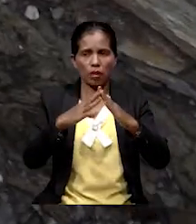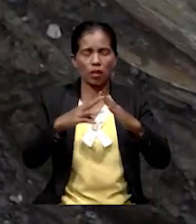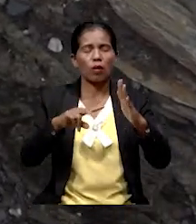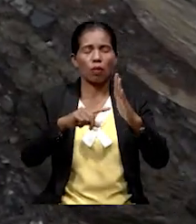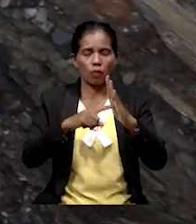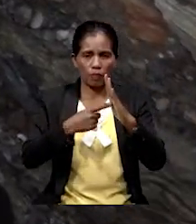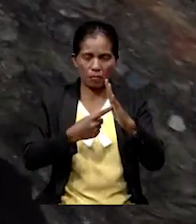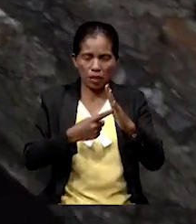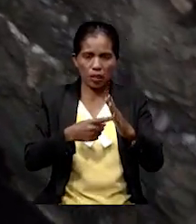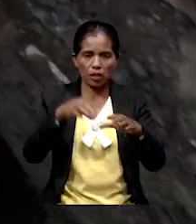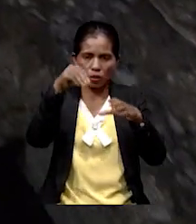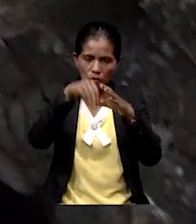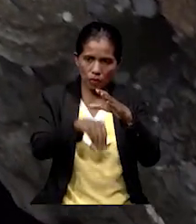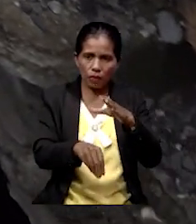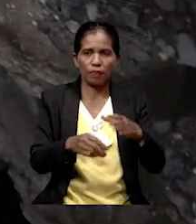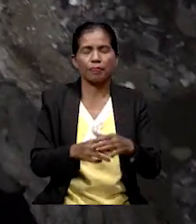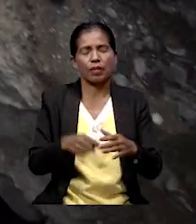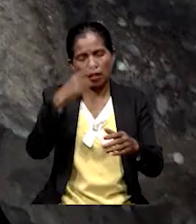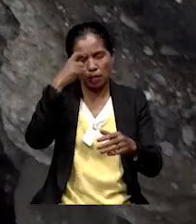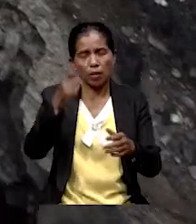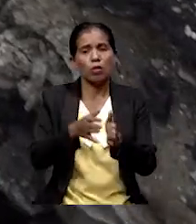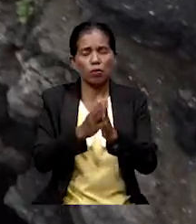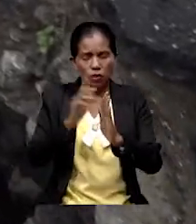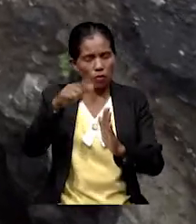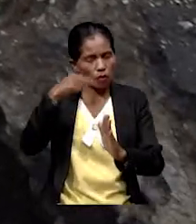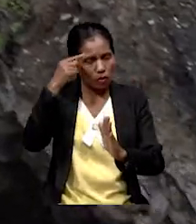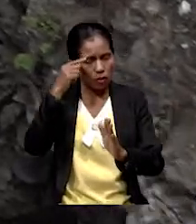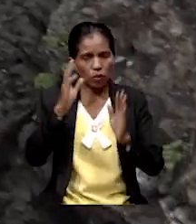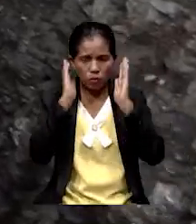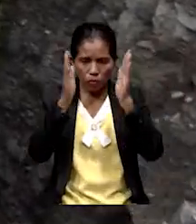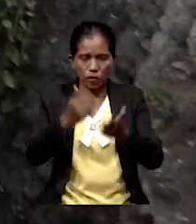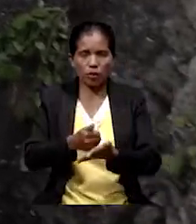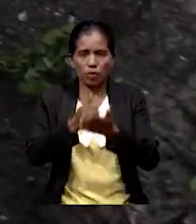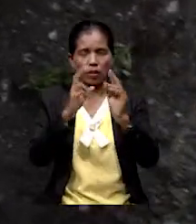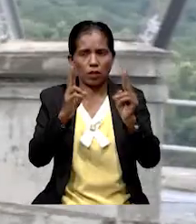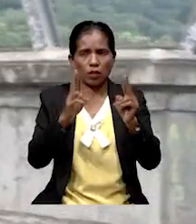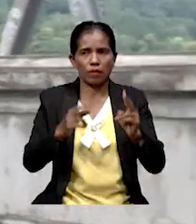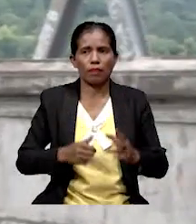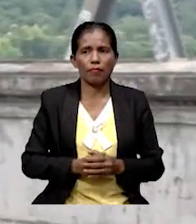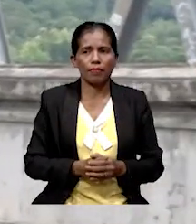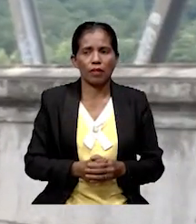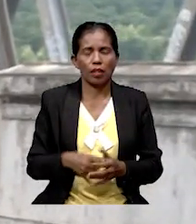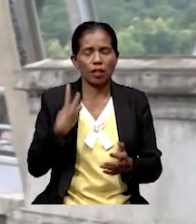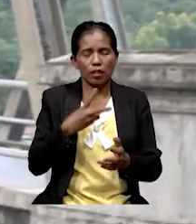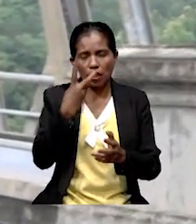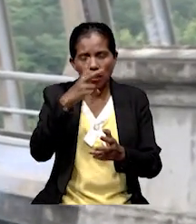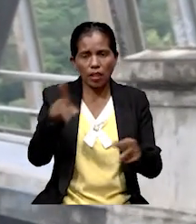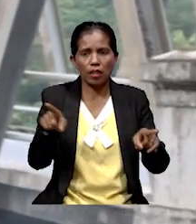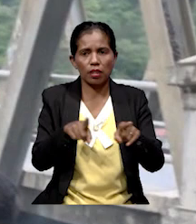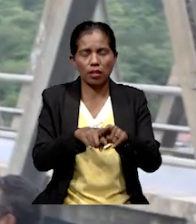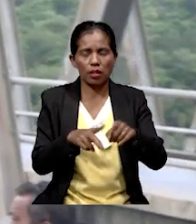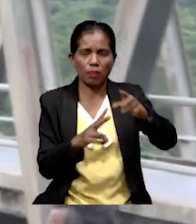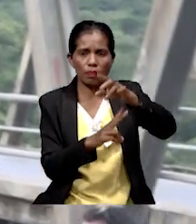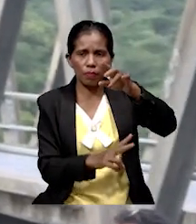kuakona. Tambane comunidade suku refere husu governo atau fo atensang urgenti. Sele agora itarian so in ya ponte ne